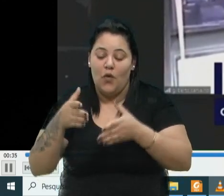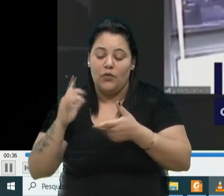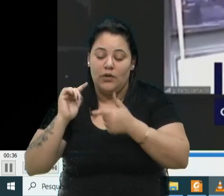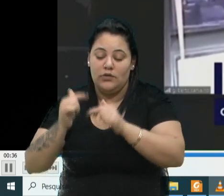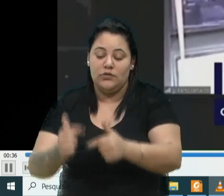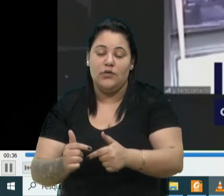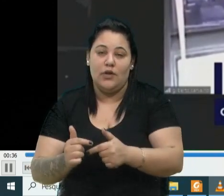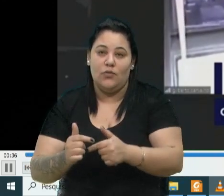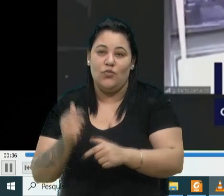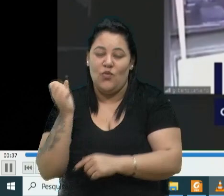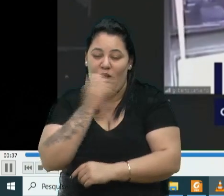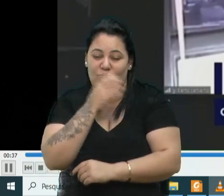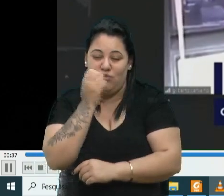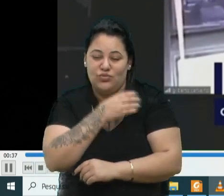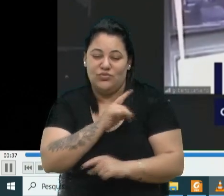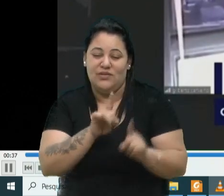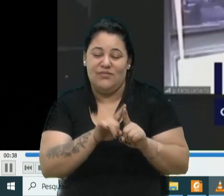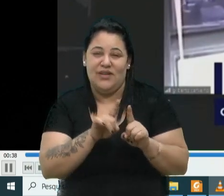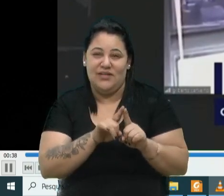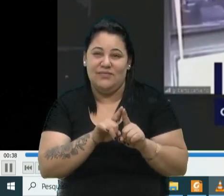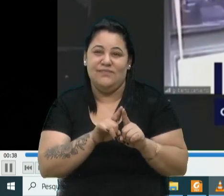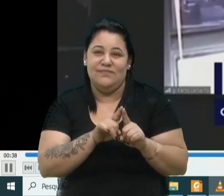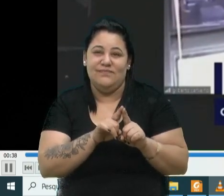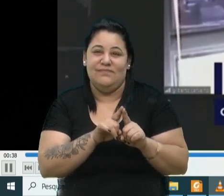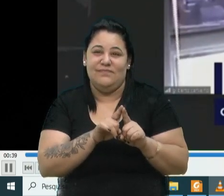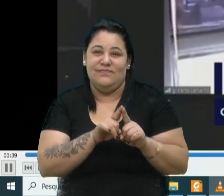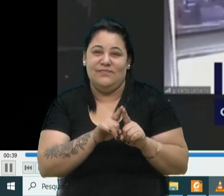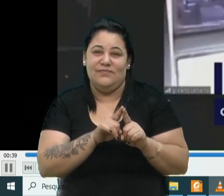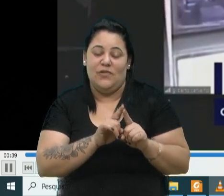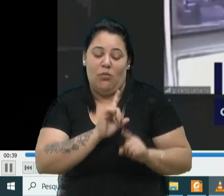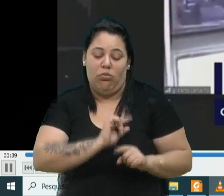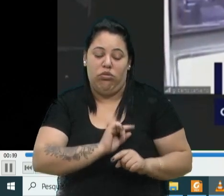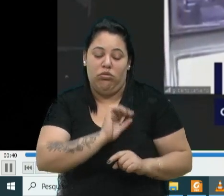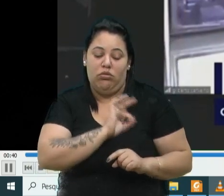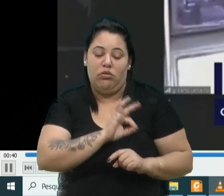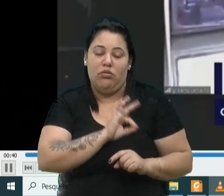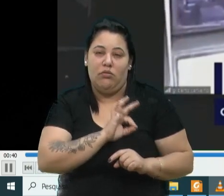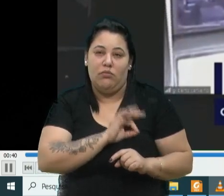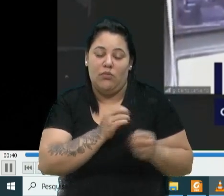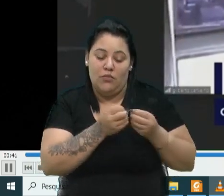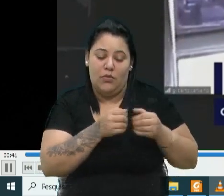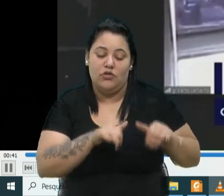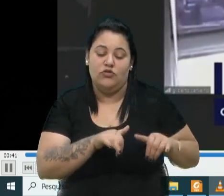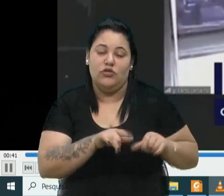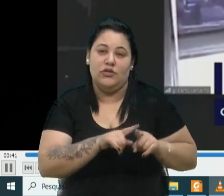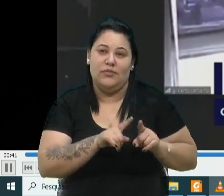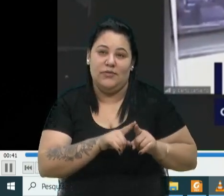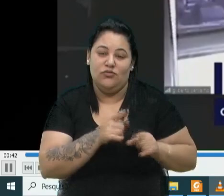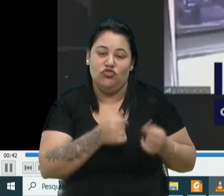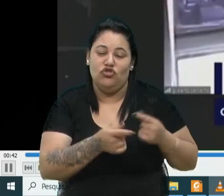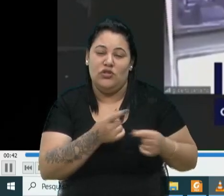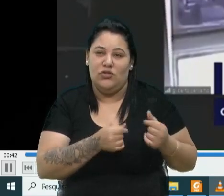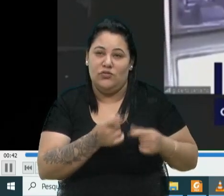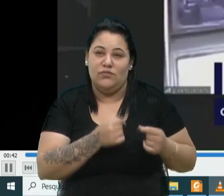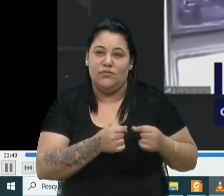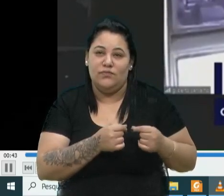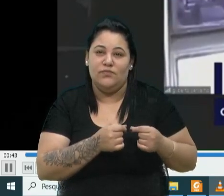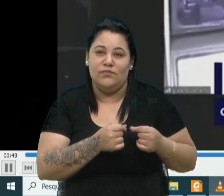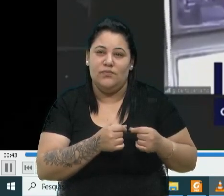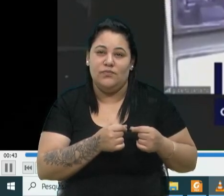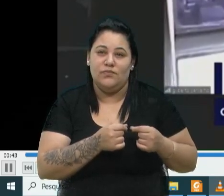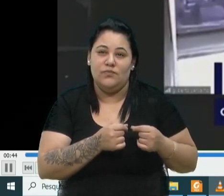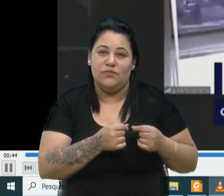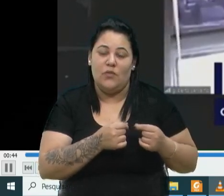exploração que centra a renda e que condena um país tão rico como o nosso, milhões de brasileiros,